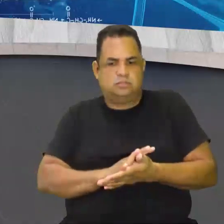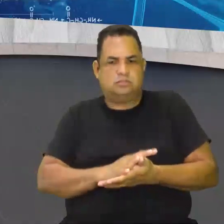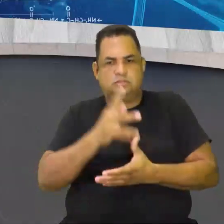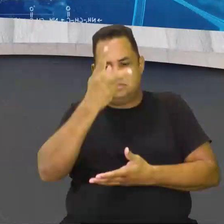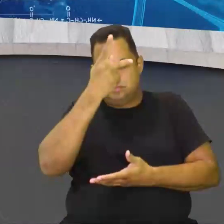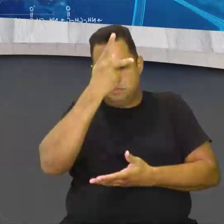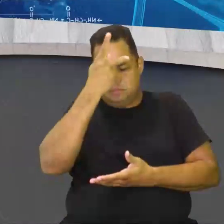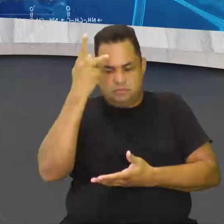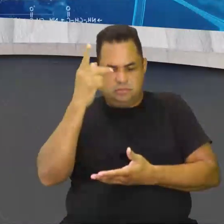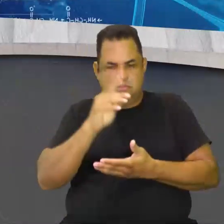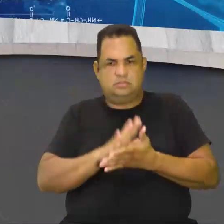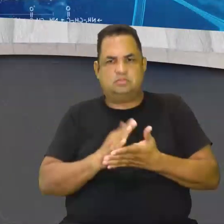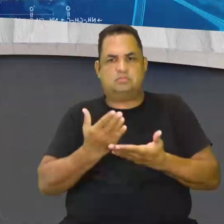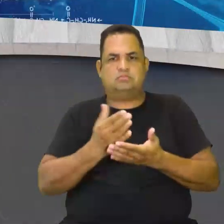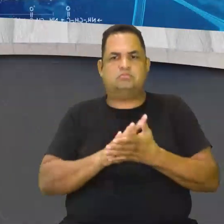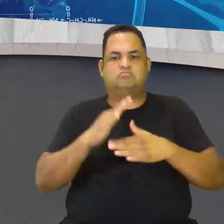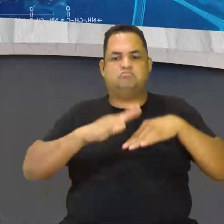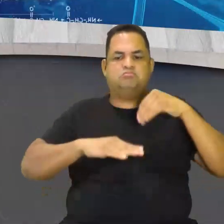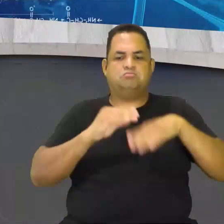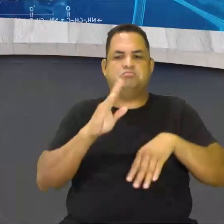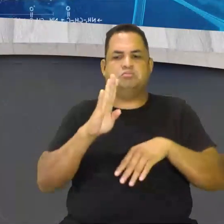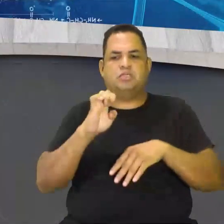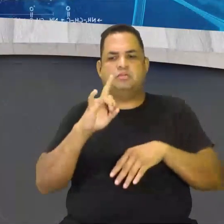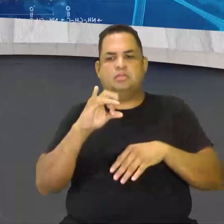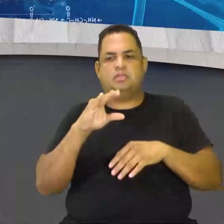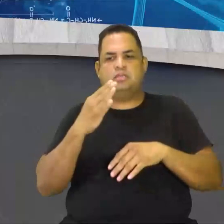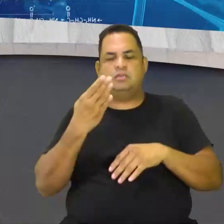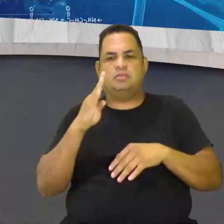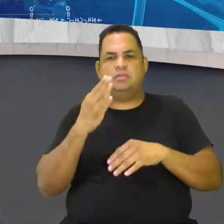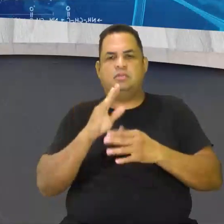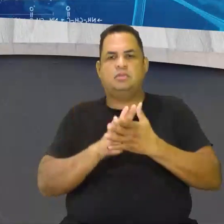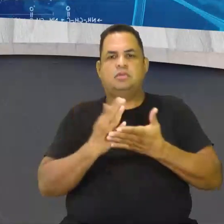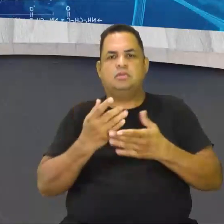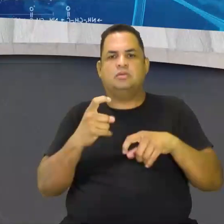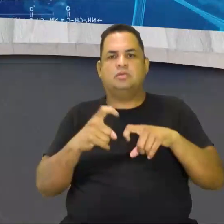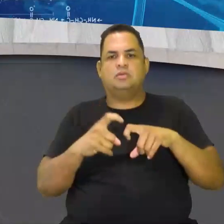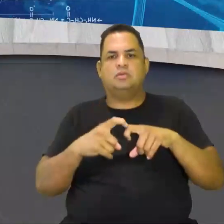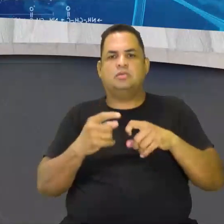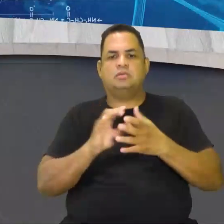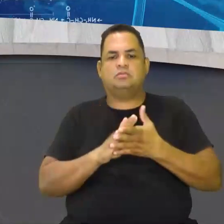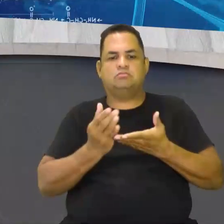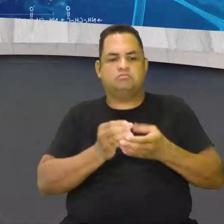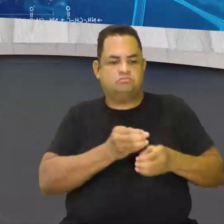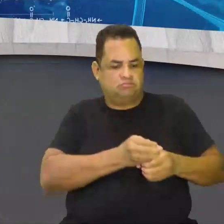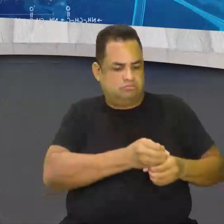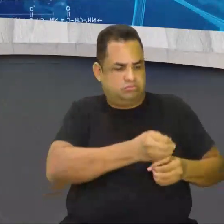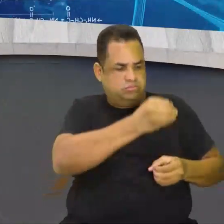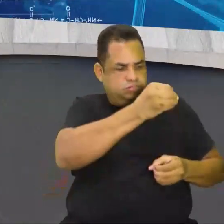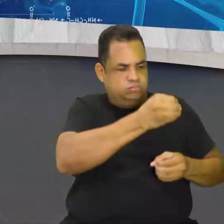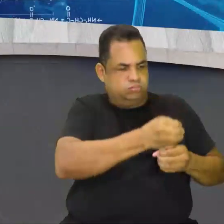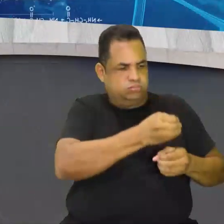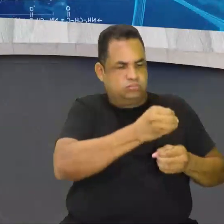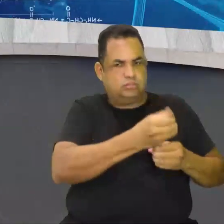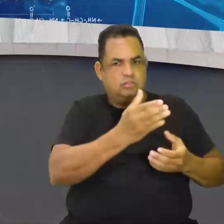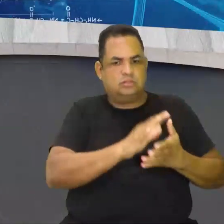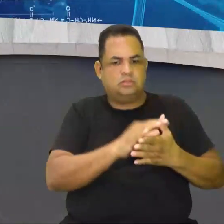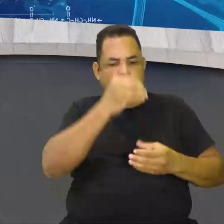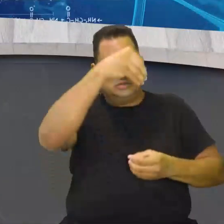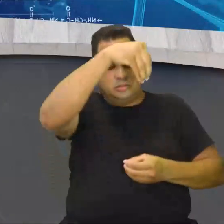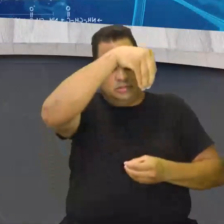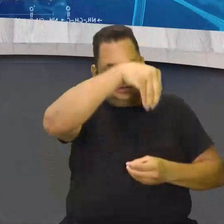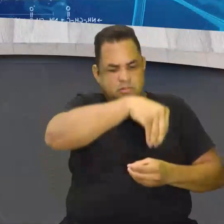o biomédico ou bioquímico, ele leva aquela amostra no tubo de ensaio e coloca